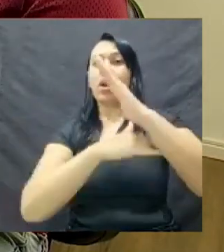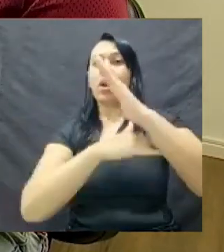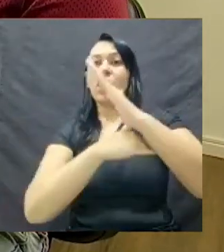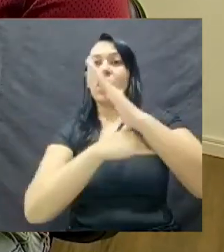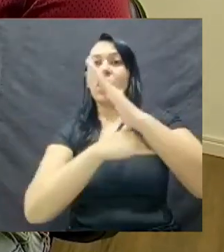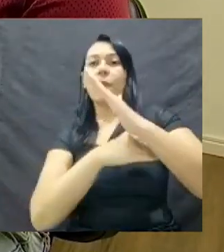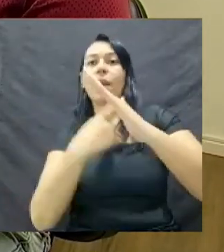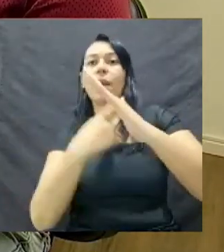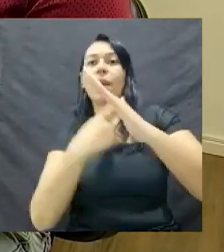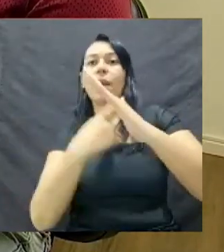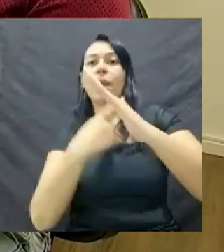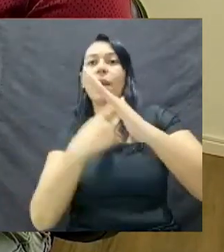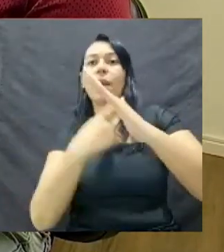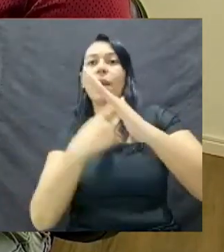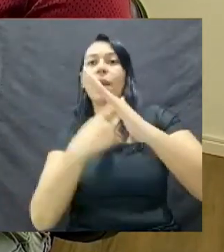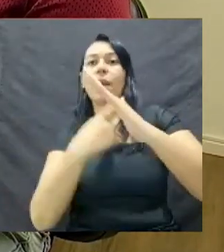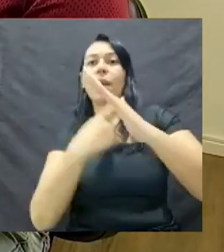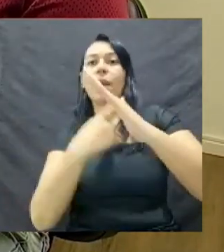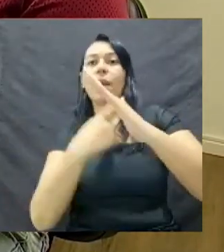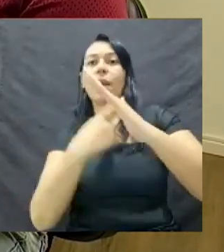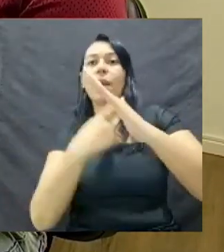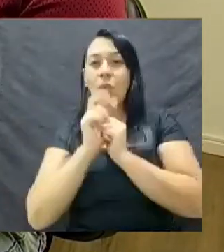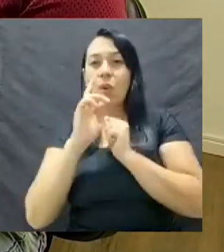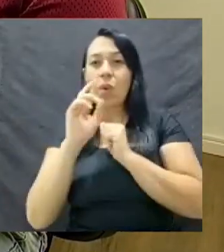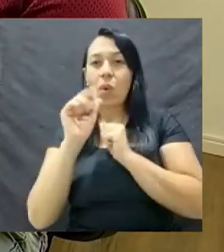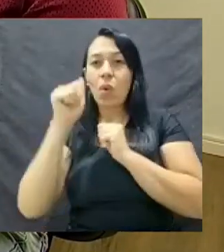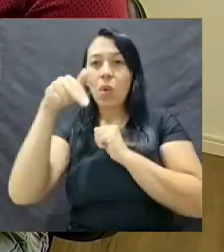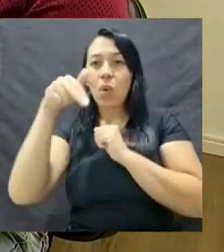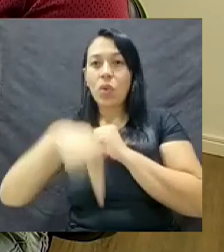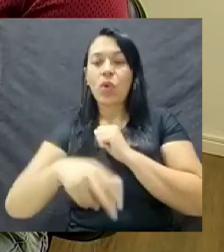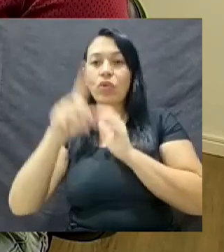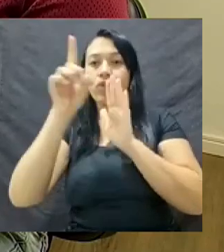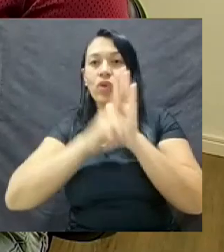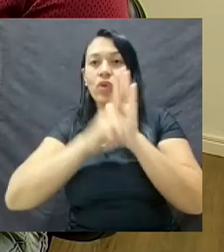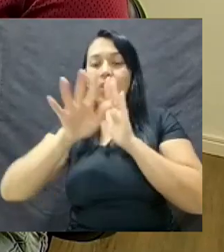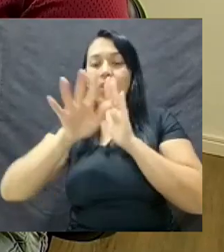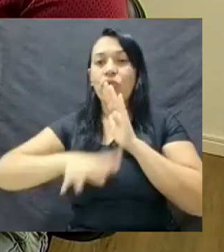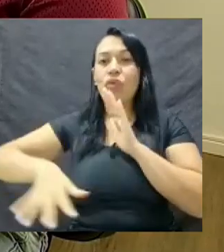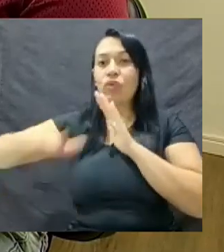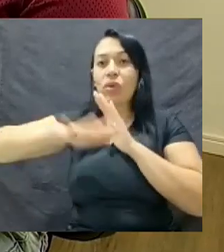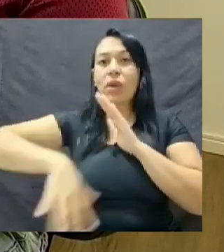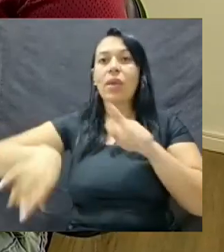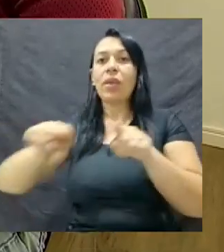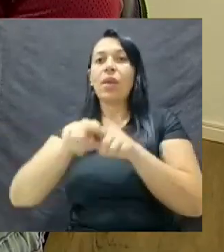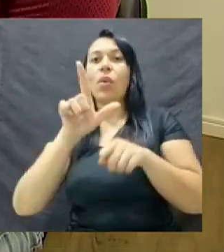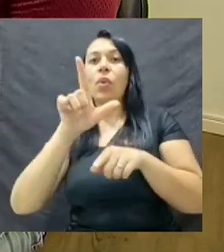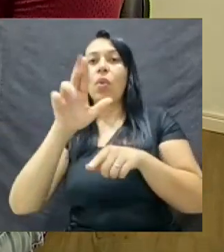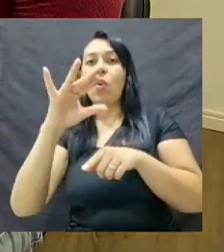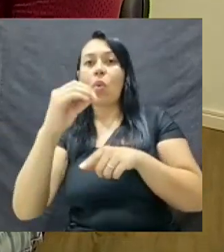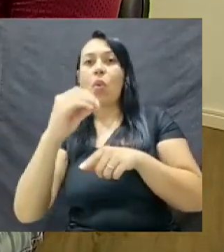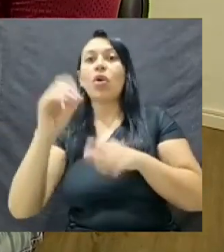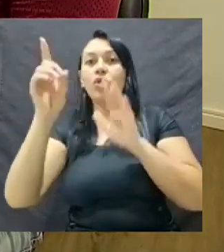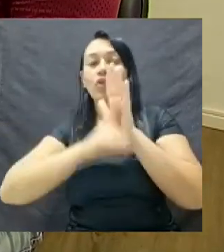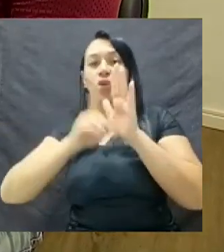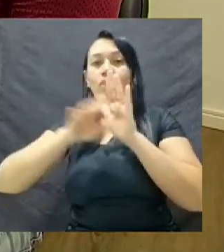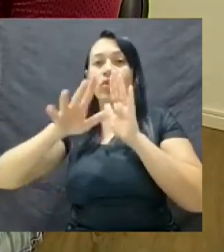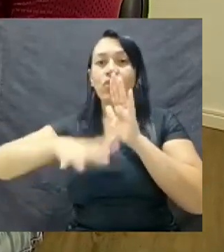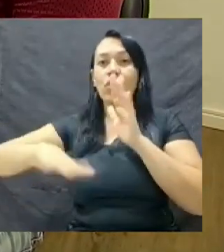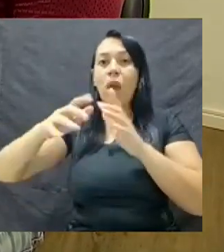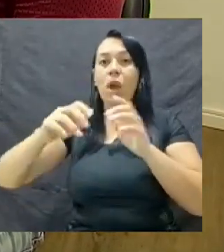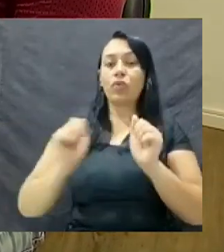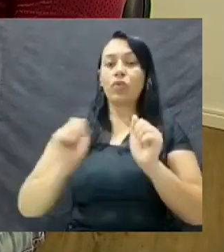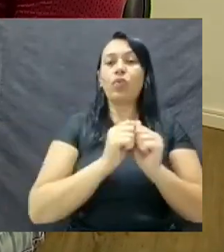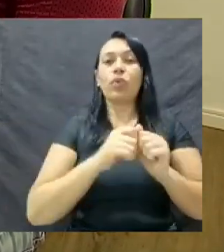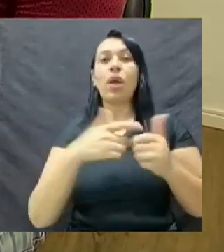Vieira, diretor-geral, e com o Hugo Cardoso de Stefano, diretor-geral adjunto, e eles vão contar um pouco mais sobre os